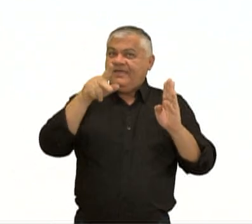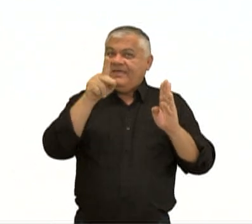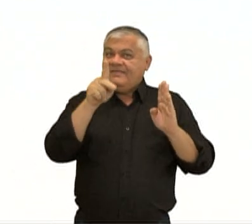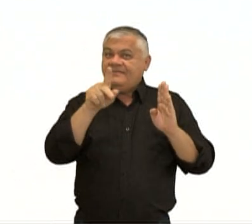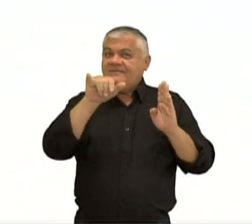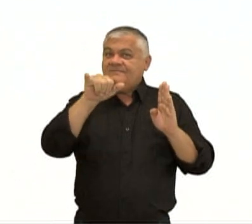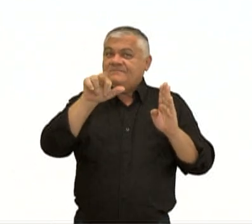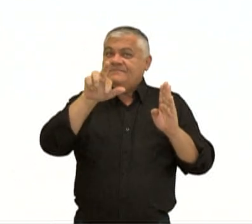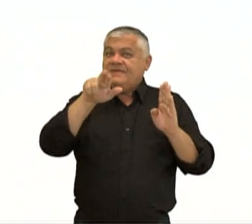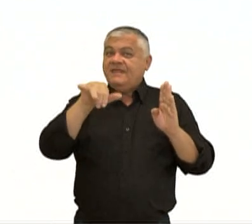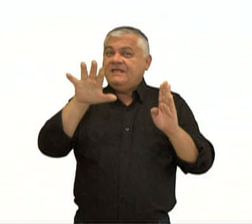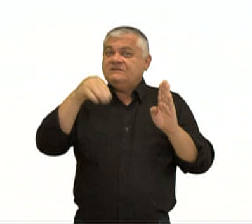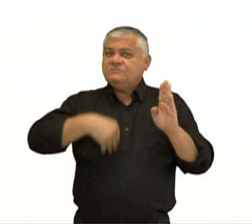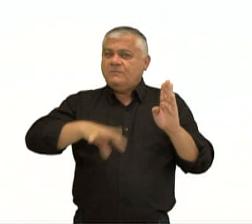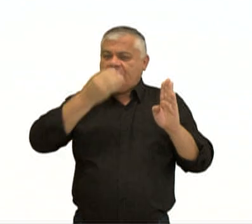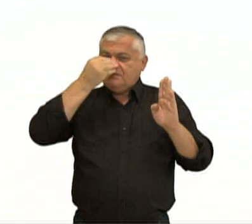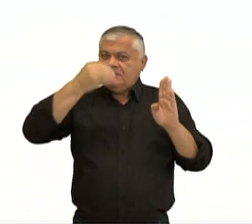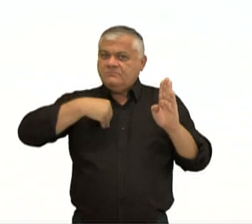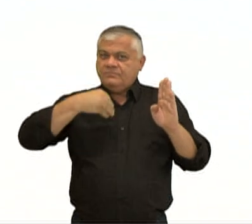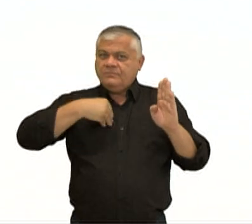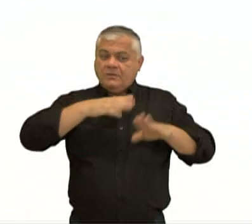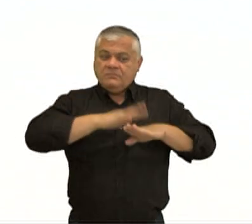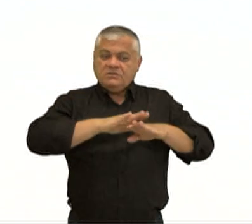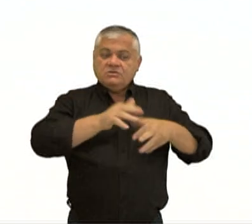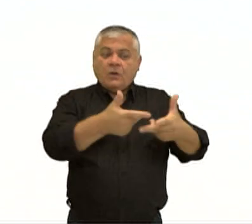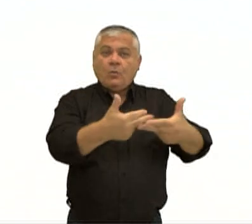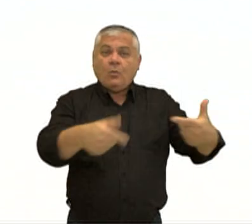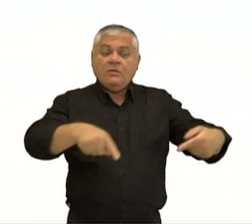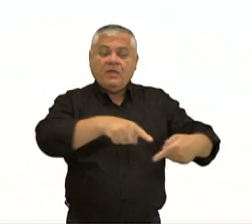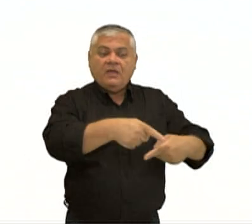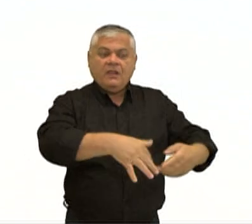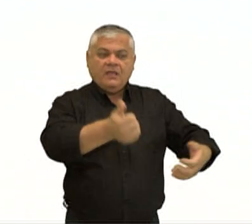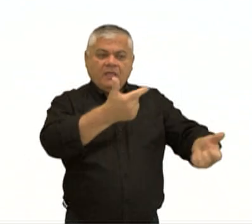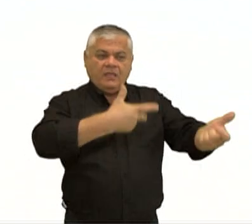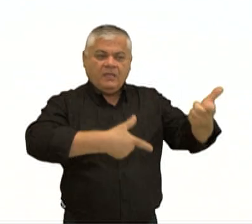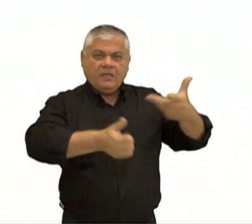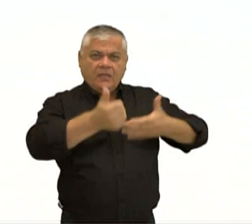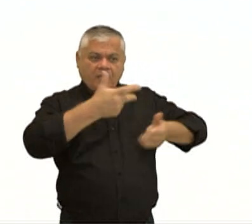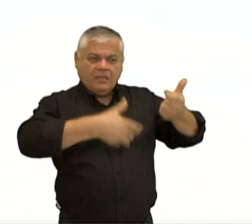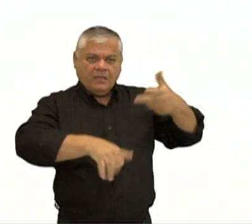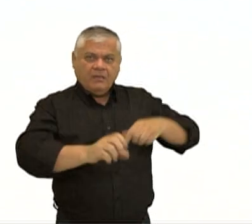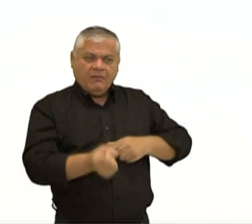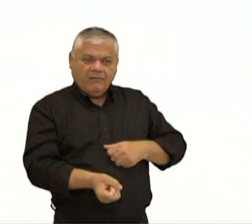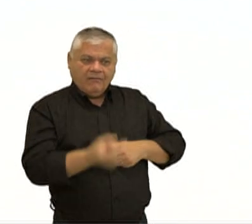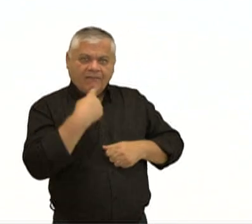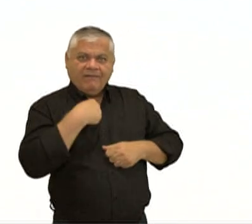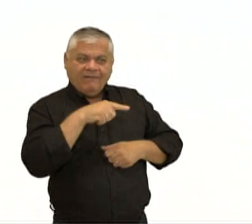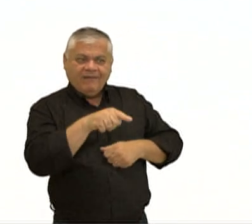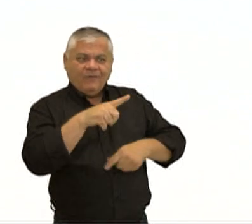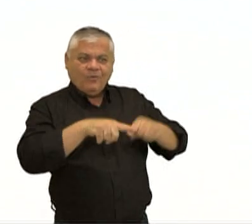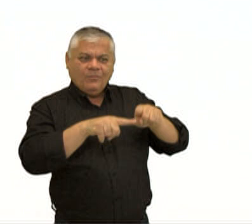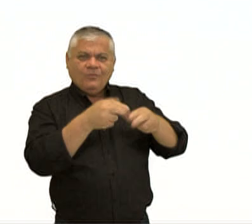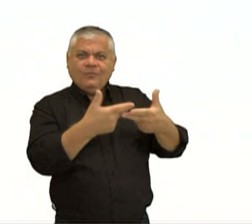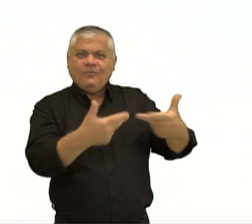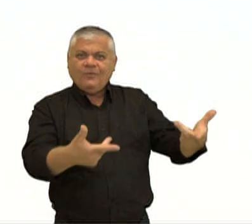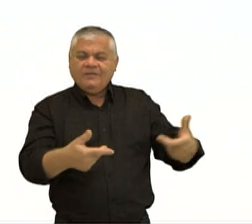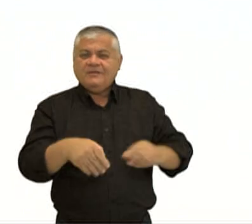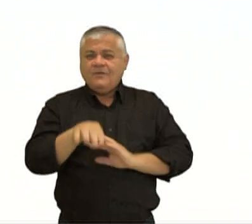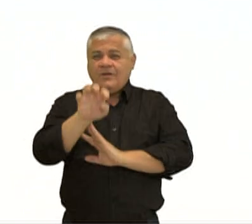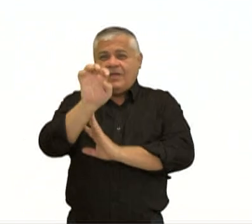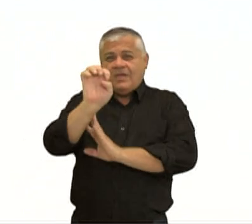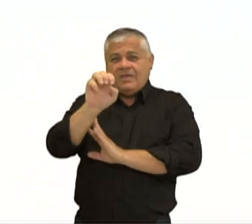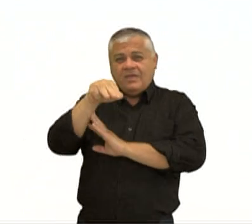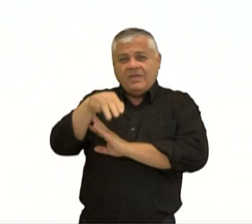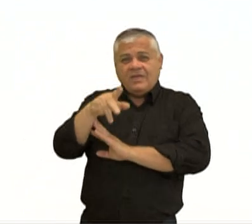autonegação. Deixe o objeto falar por si só, a partir disso a verdade estará acessível. Ele fala muito numa questão do empirismo, da questão